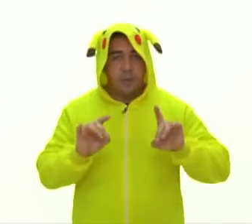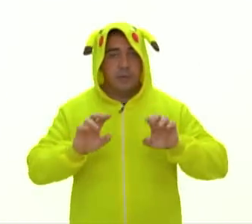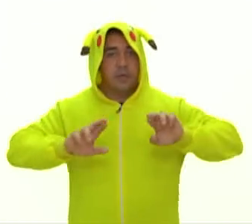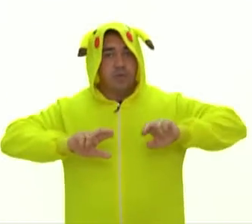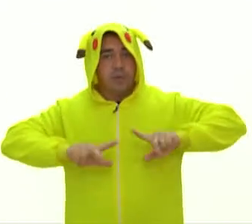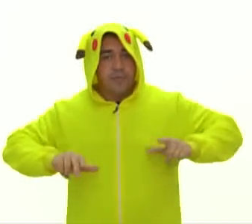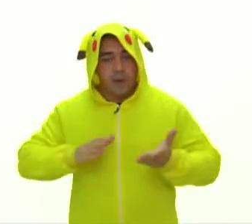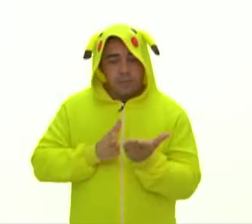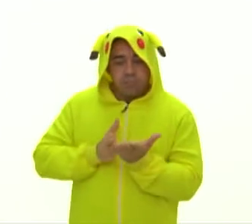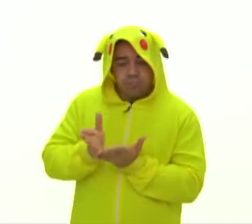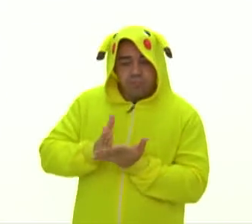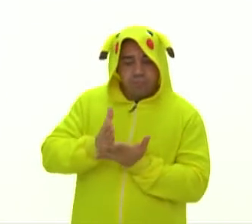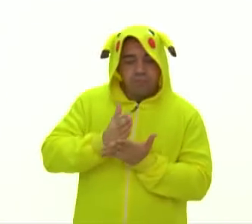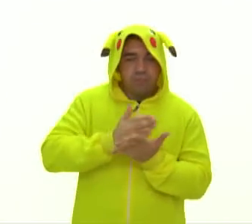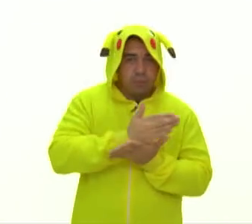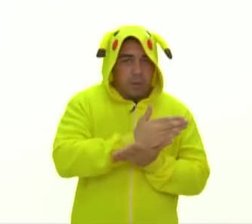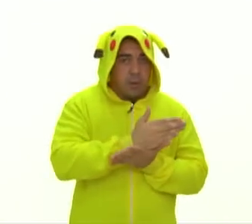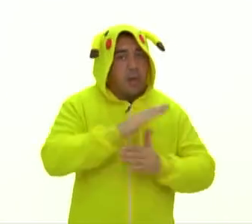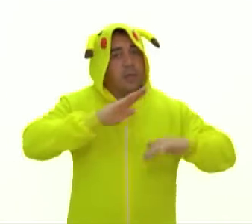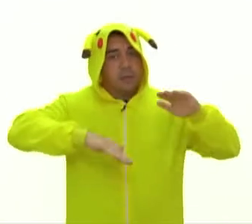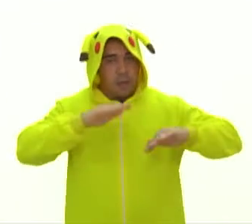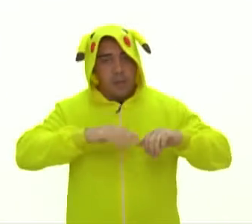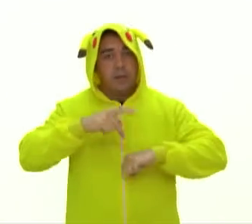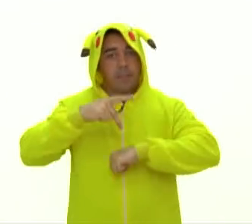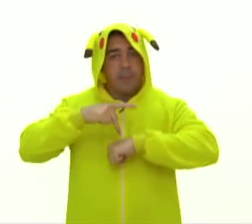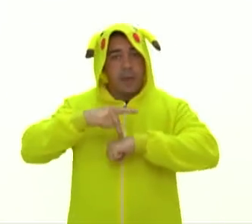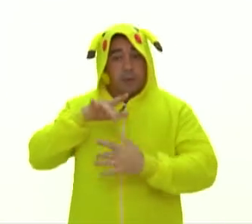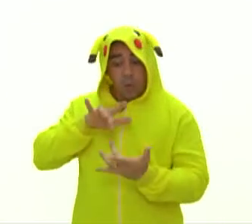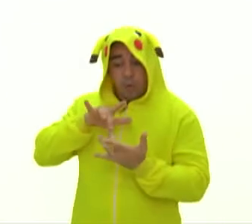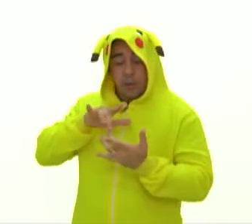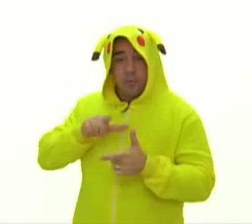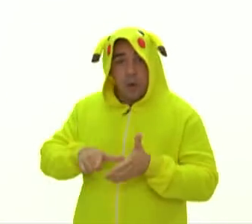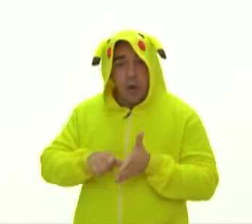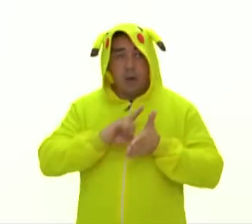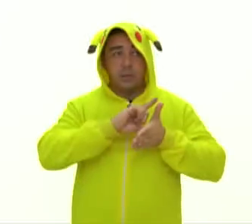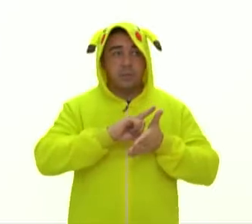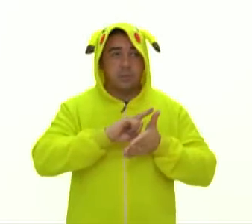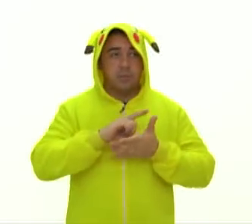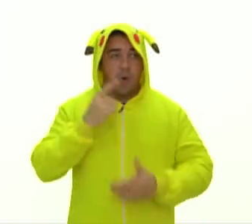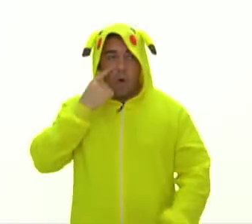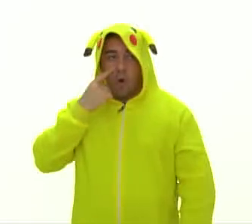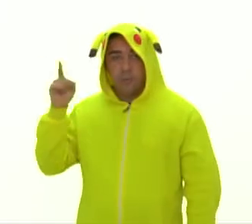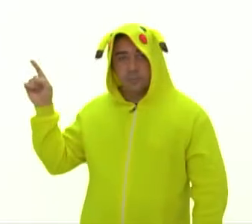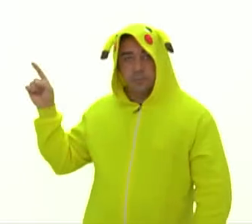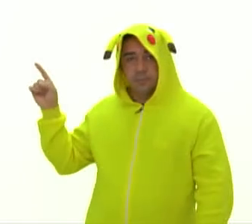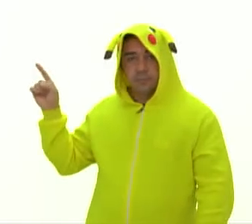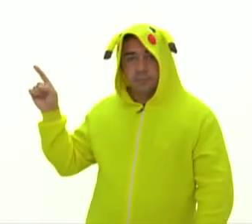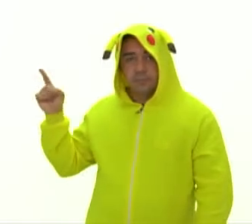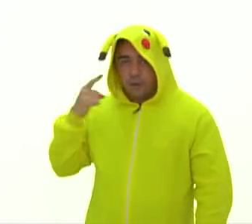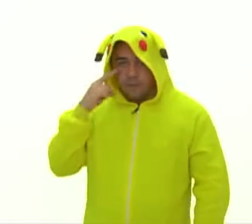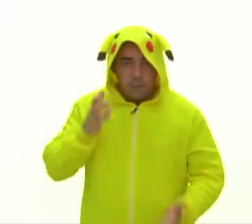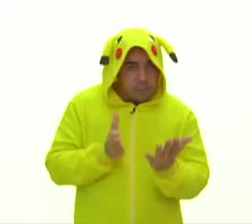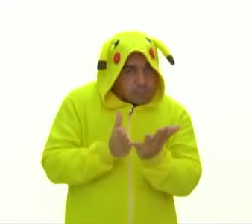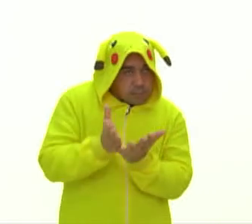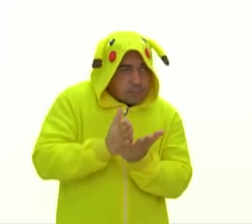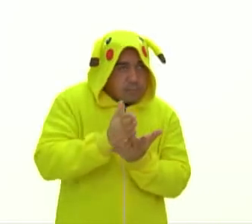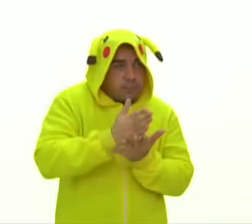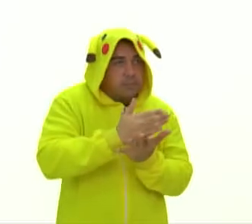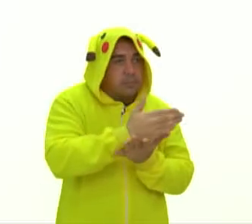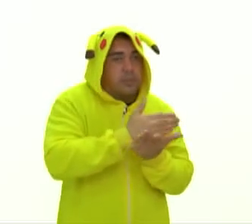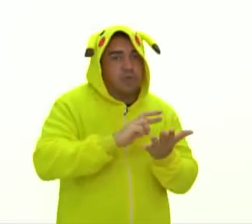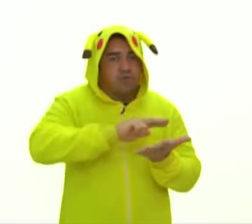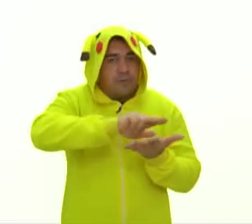diferentes espécies, dependendo da pedra com a qual entra em contato antes do processo. Então está mostrando aqui o Eevee, quantidade de Pokémon que ele pode formar,